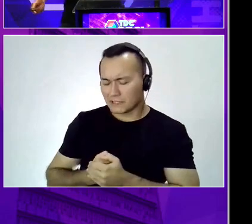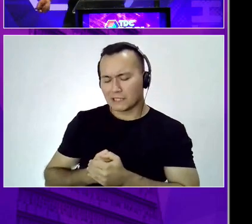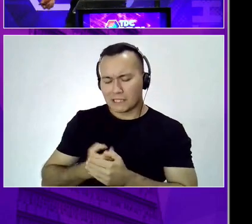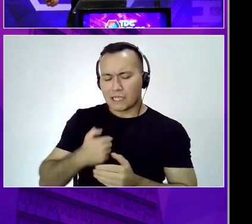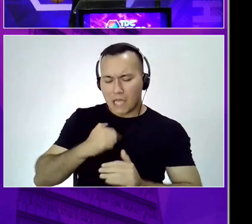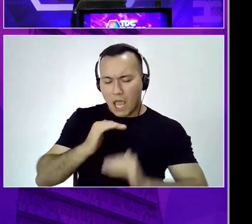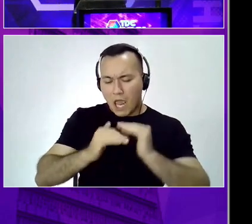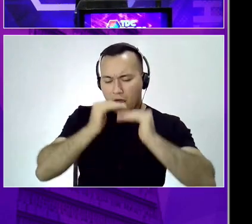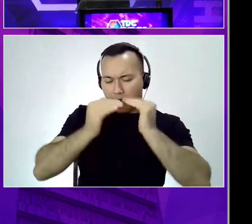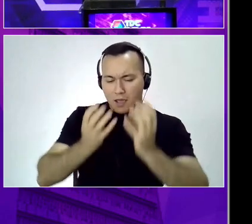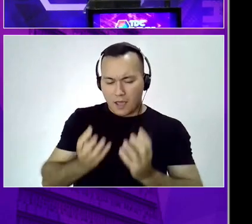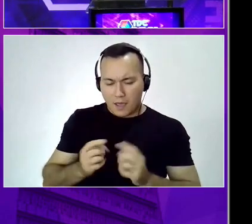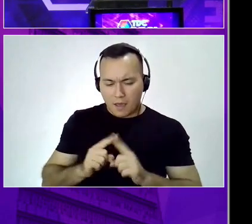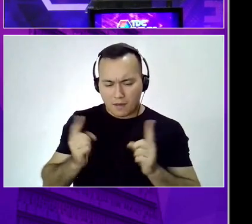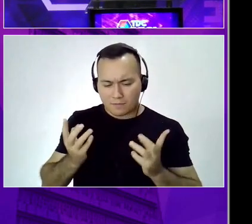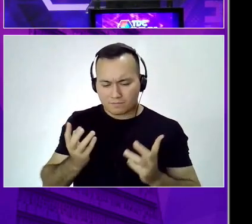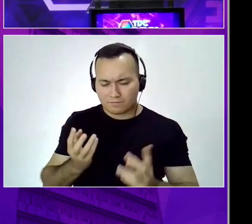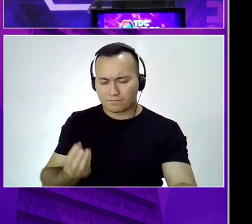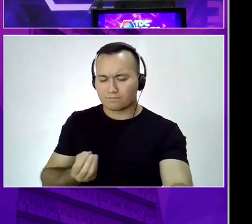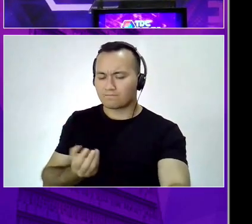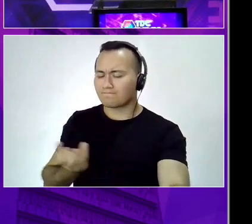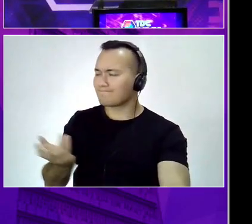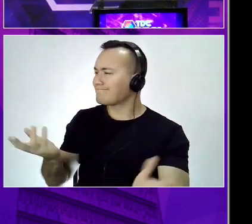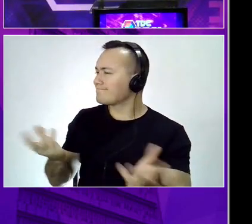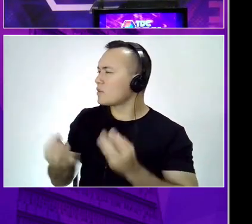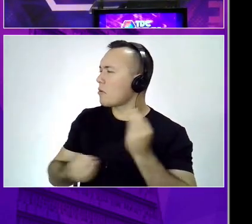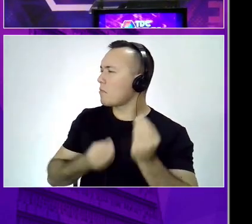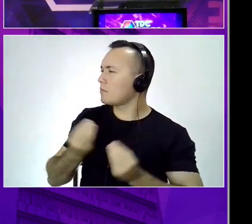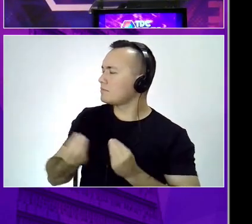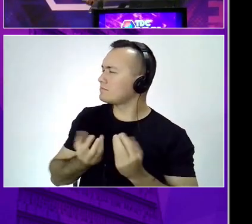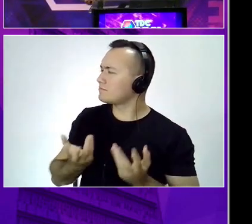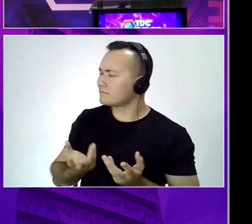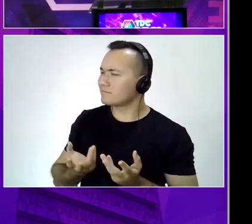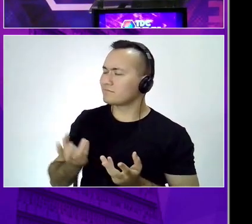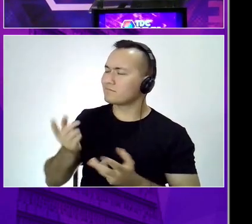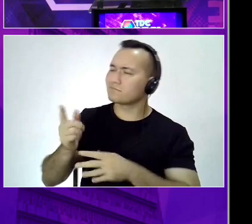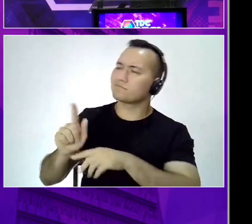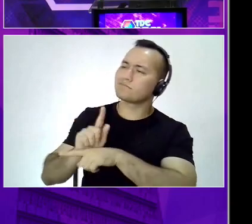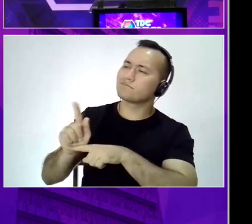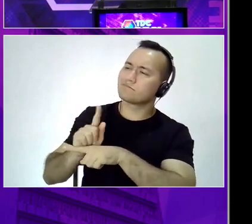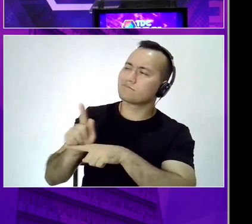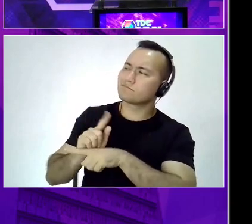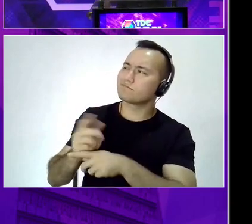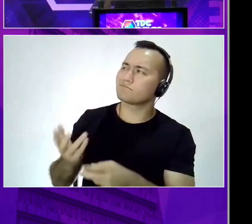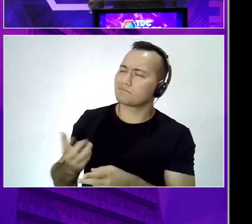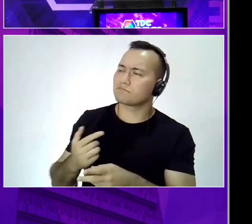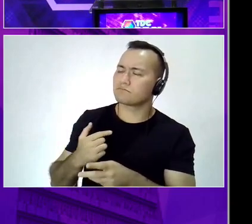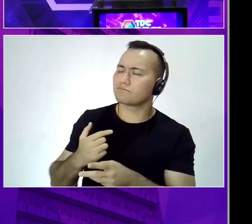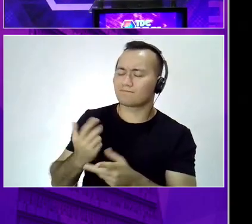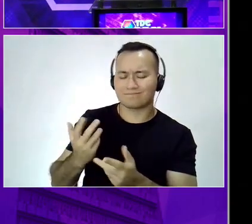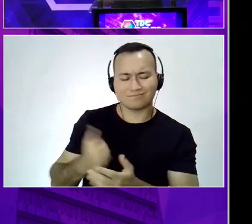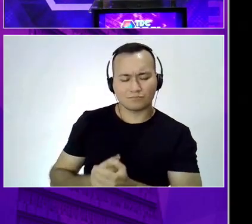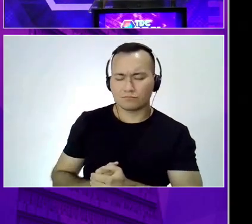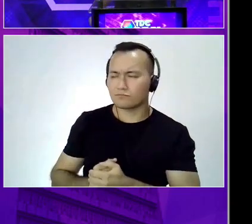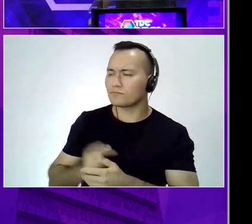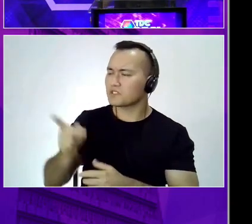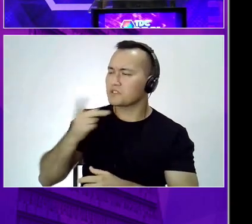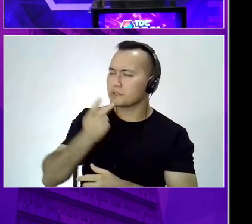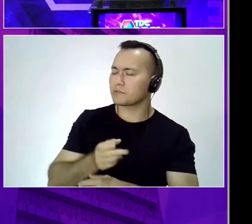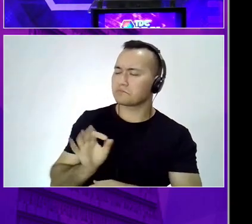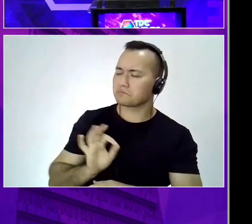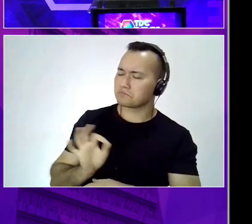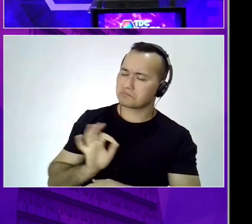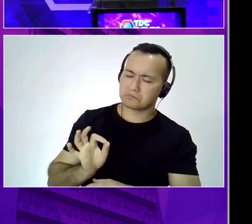você? Então, eu gosto particularmente de, seguindo até a premissa desse livro aqui, né, O Novo Gerente, Minuto,